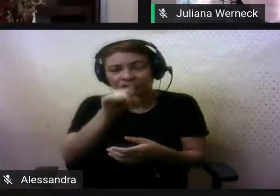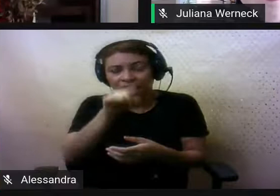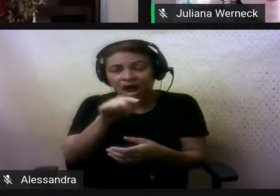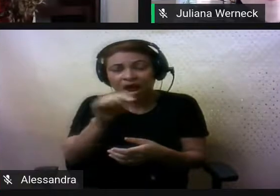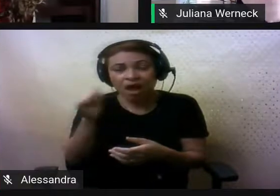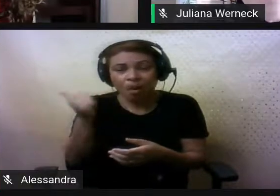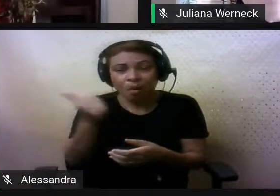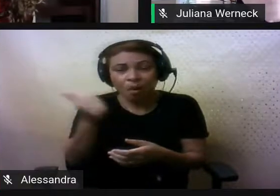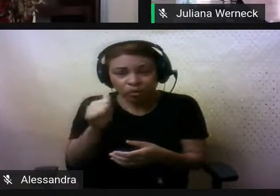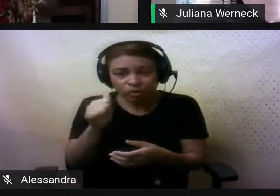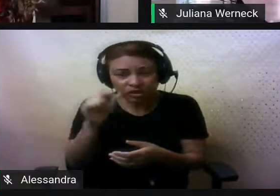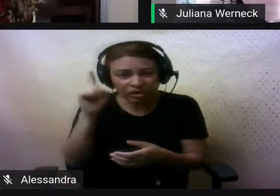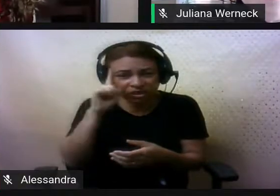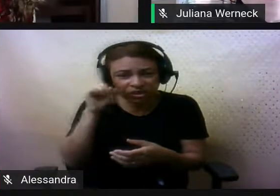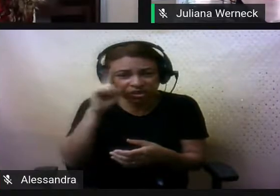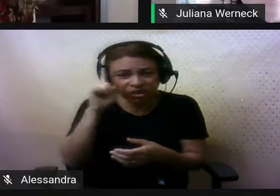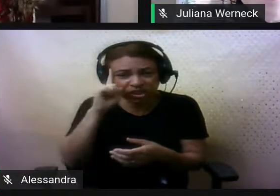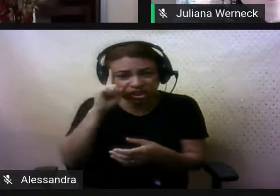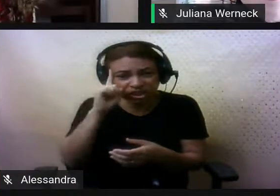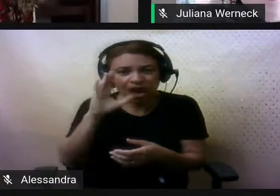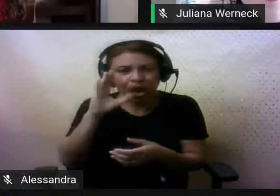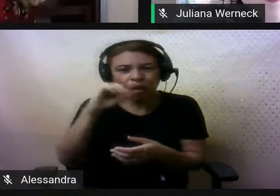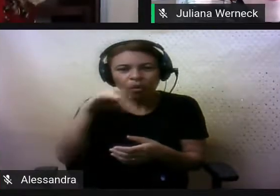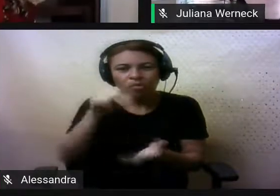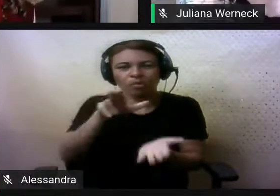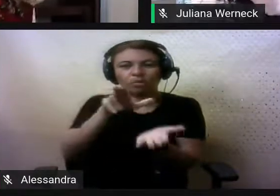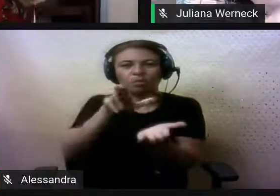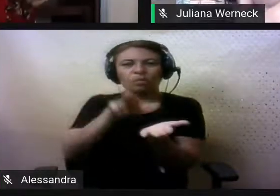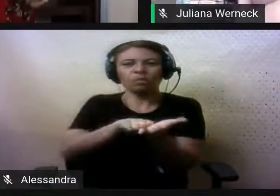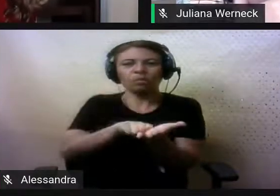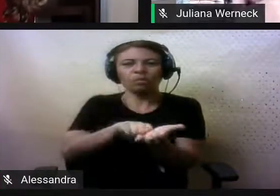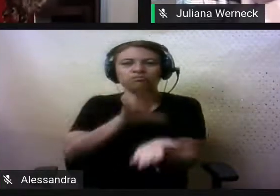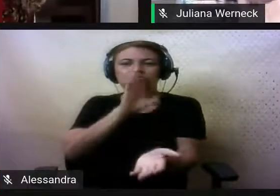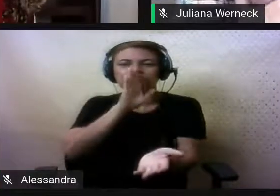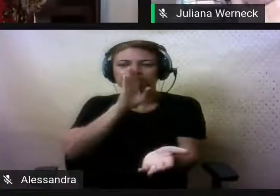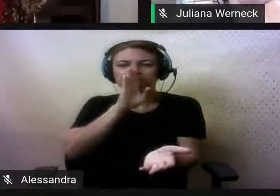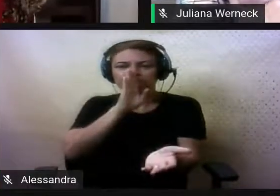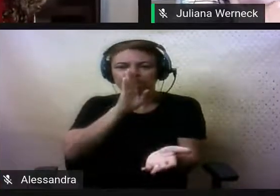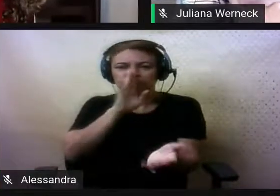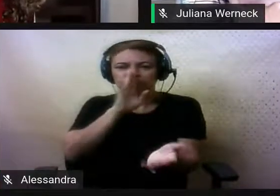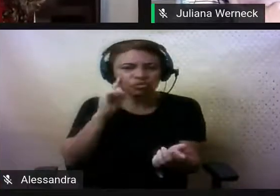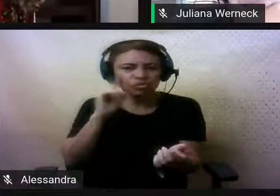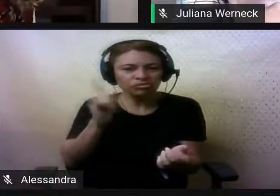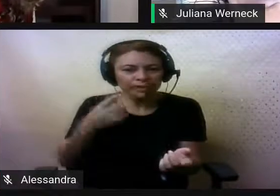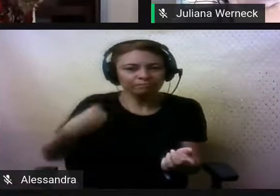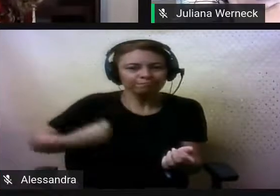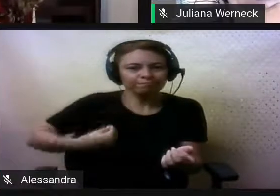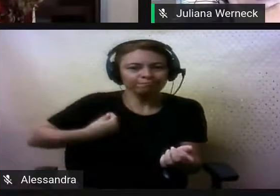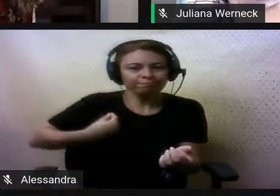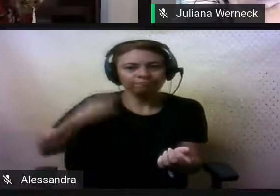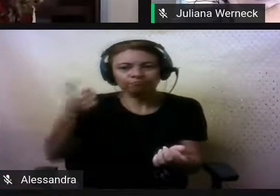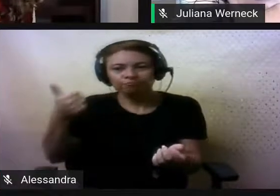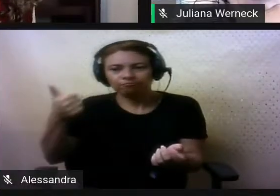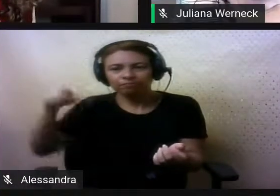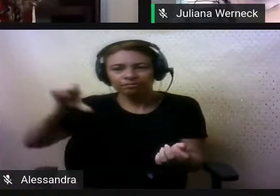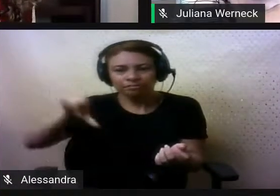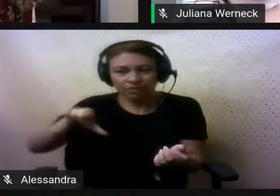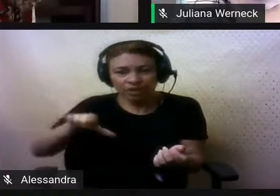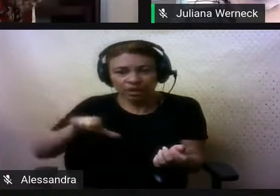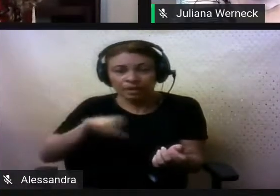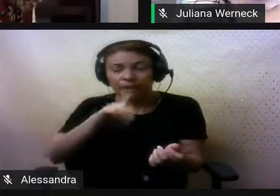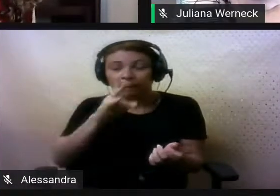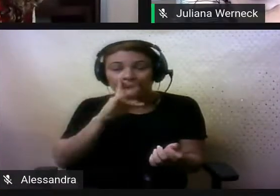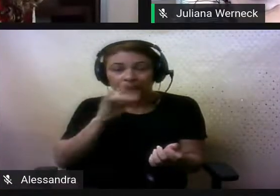coma. Então, foram 11 dias sem saber se eu sequer iria sobreviver. Meus pais, em momento algum, duvidaram que eu